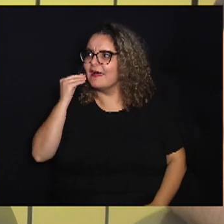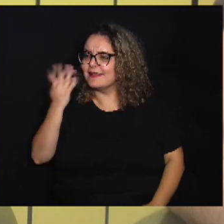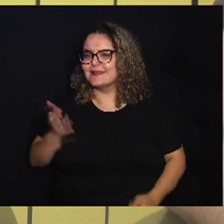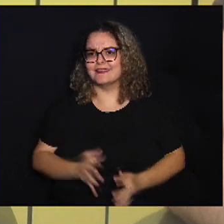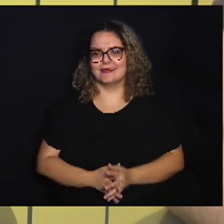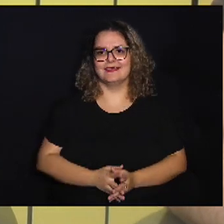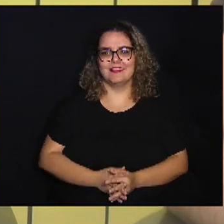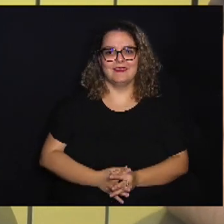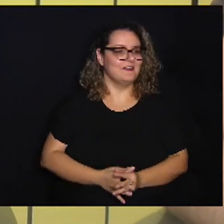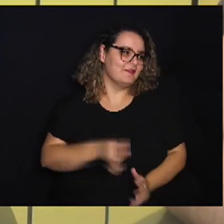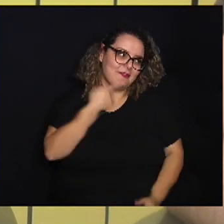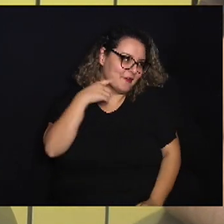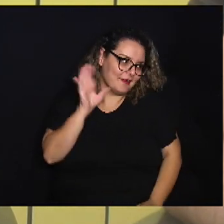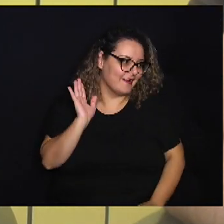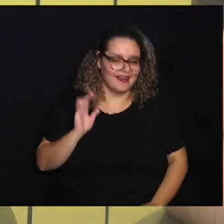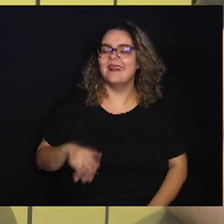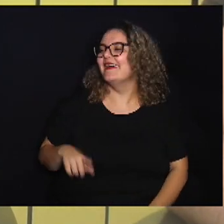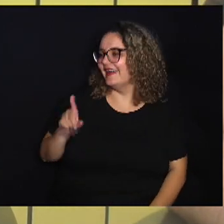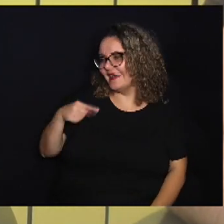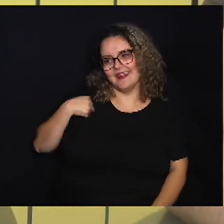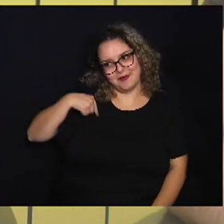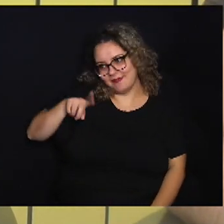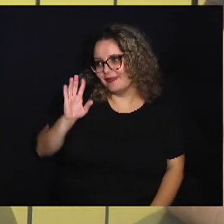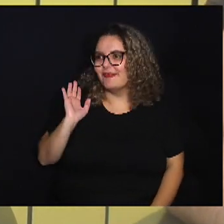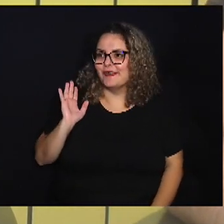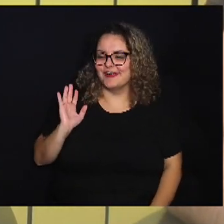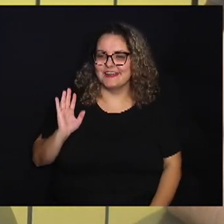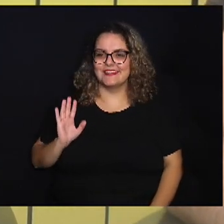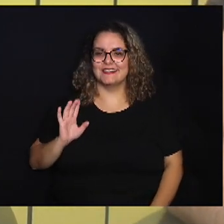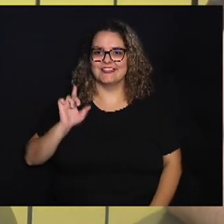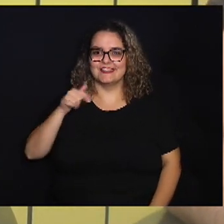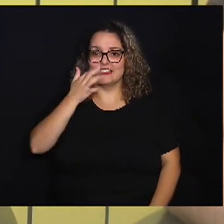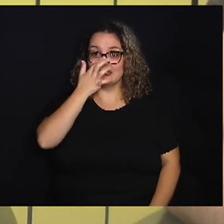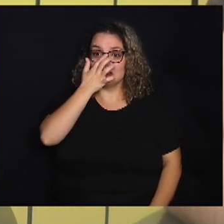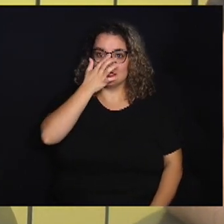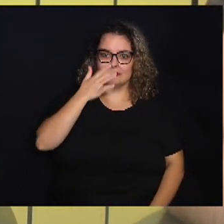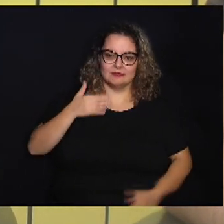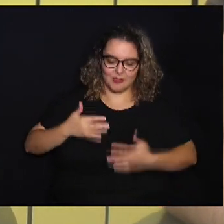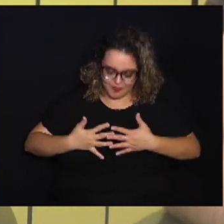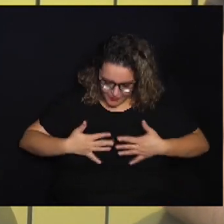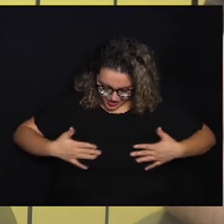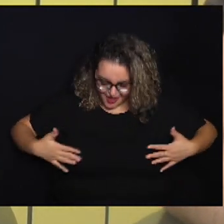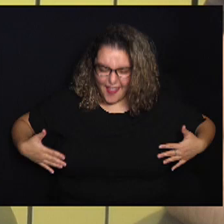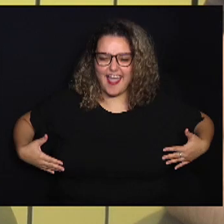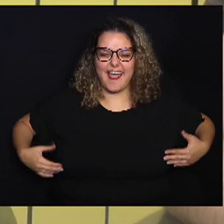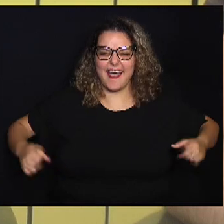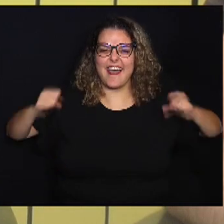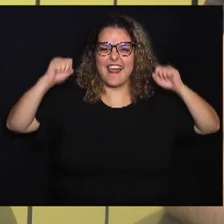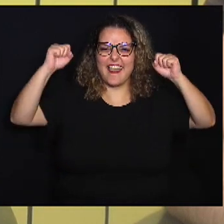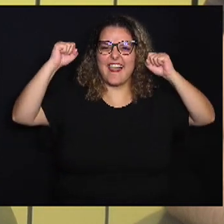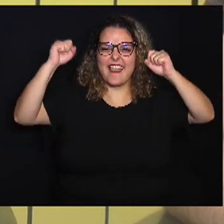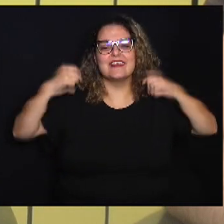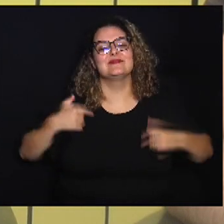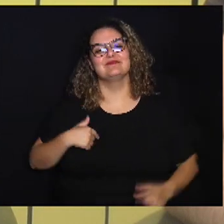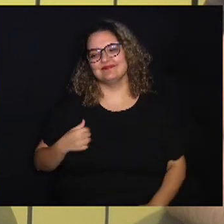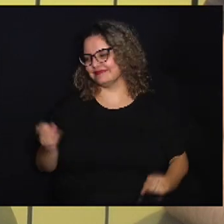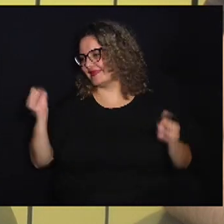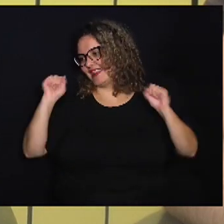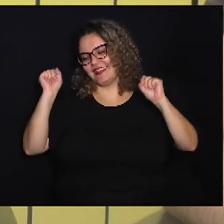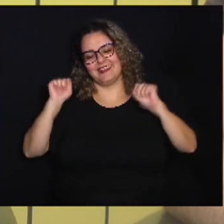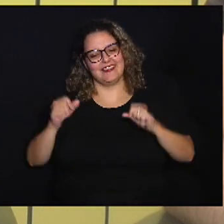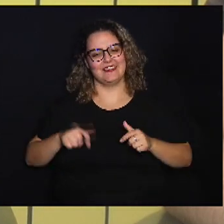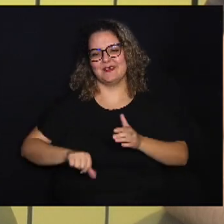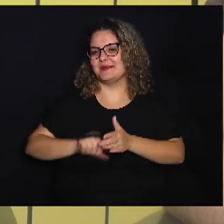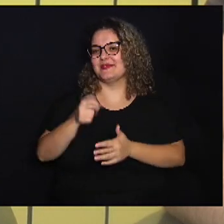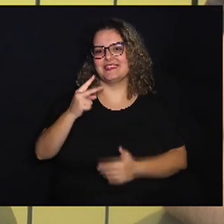que dá. E aí eu fui, e quando eu cruzei a linha, eu falei, é isso que eu vou fazer, eu adorei na primeira vez que eu fiz,